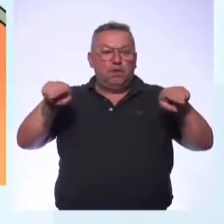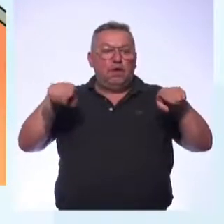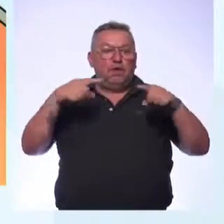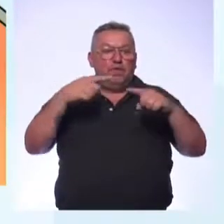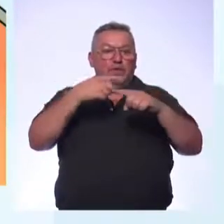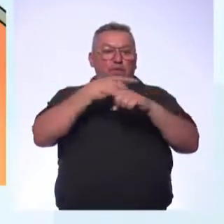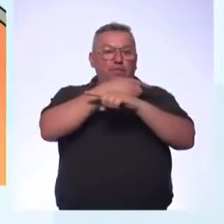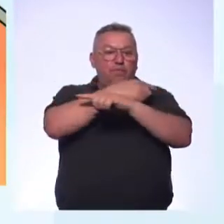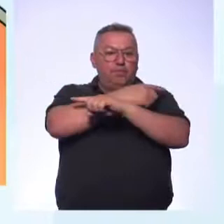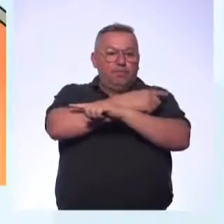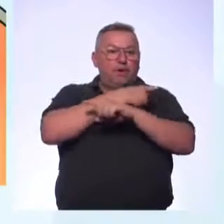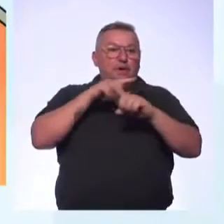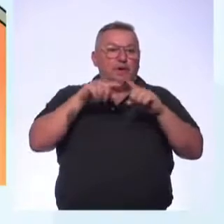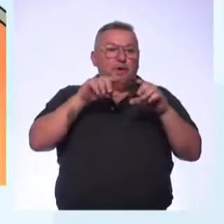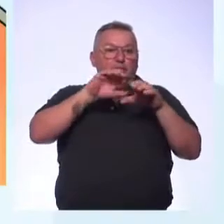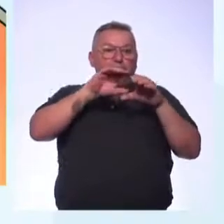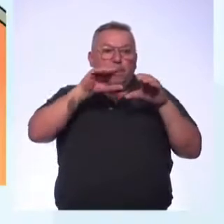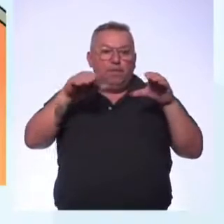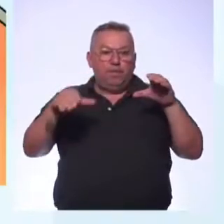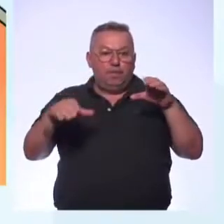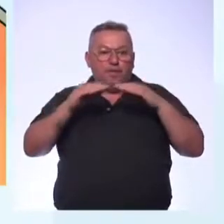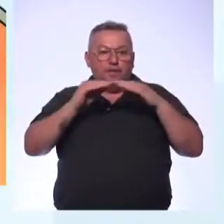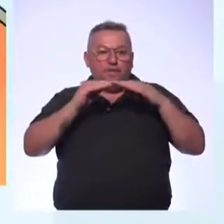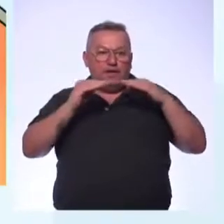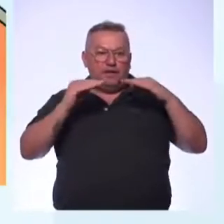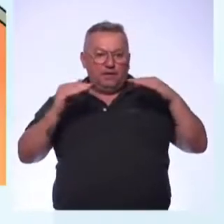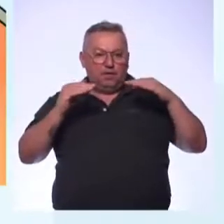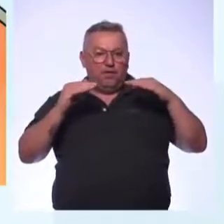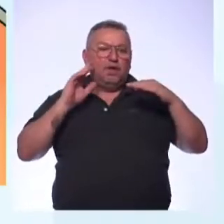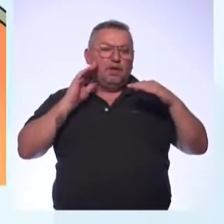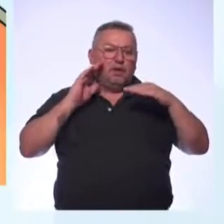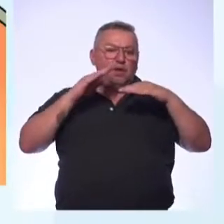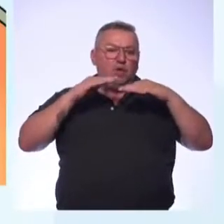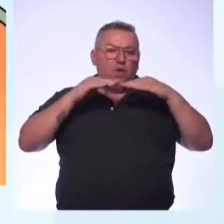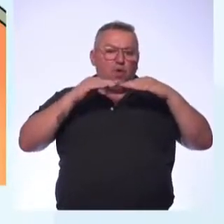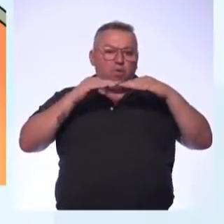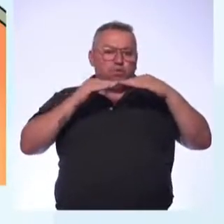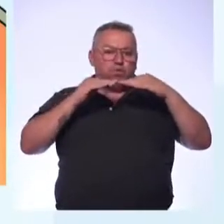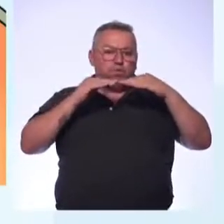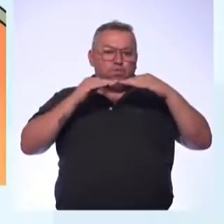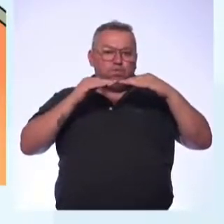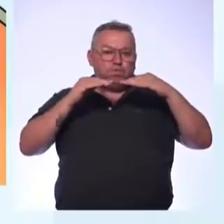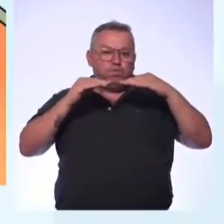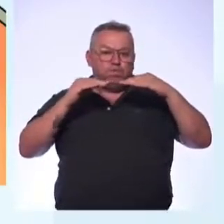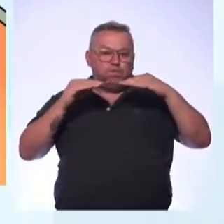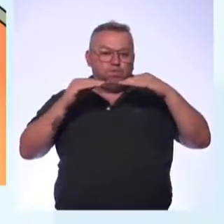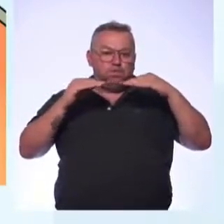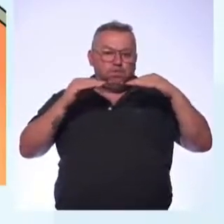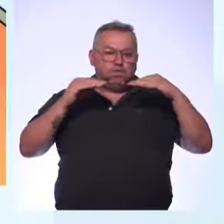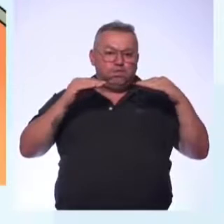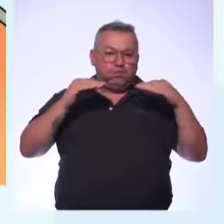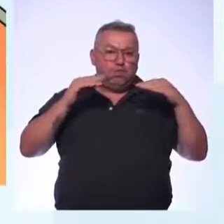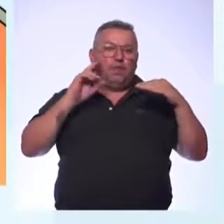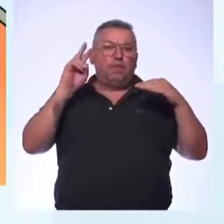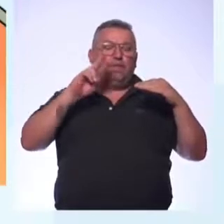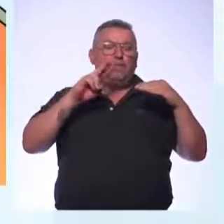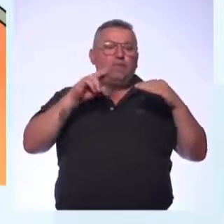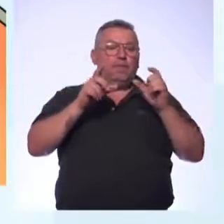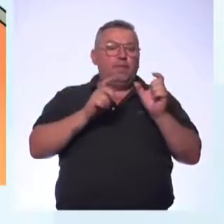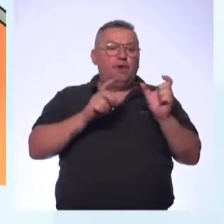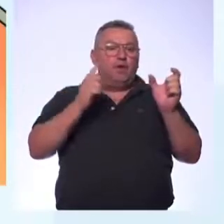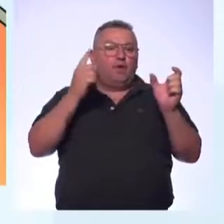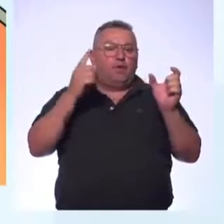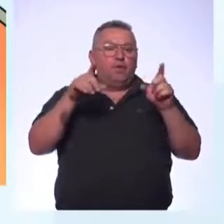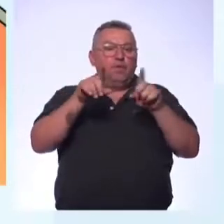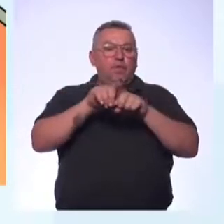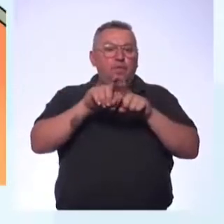são placas tectônicas se afastando, que nós chamamos de movimento divergente, vocês aprenderam isso na parte 1, e